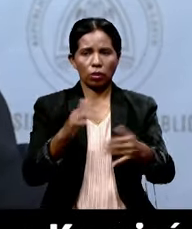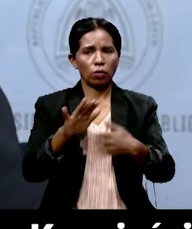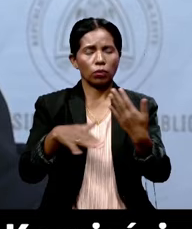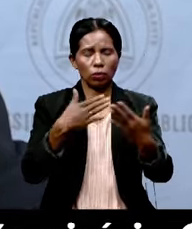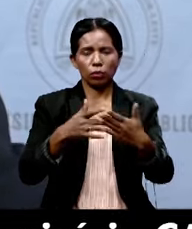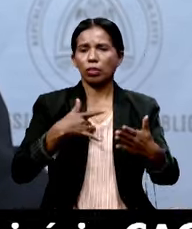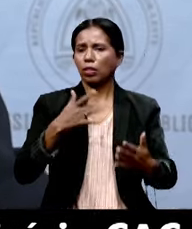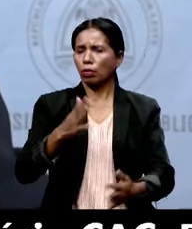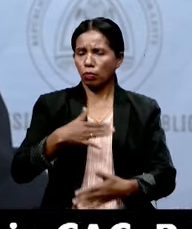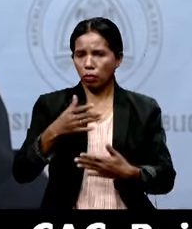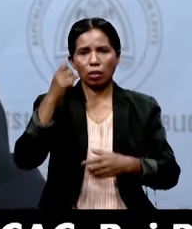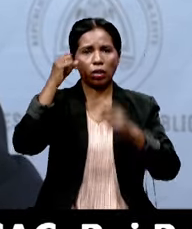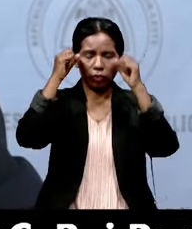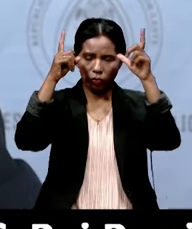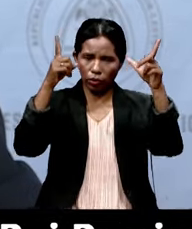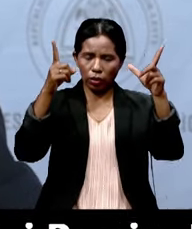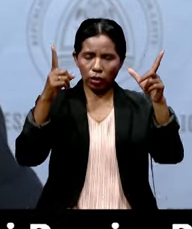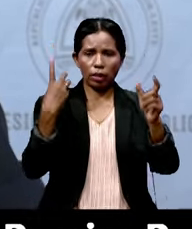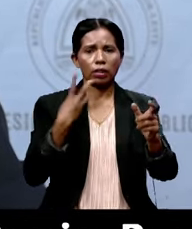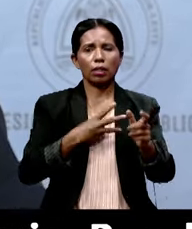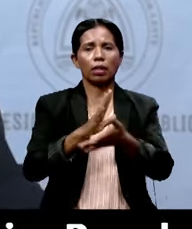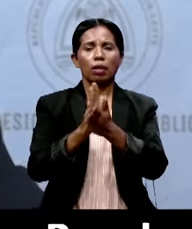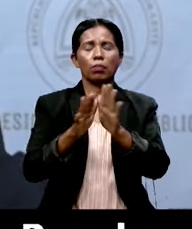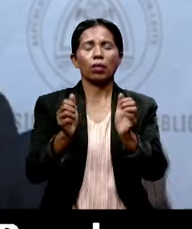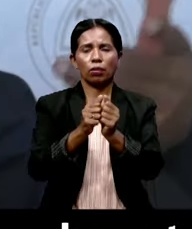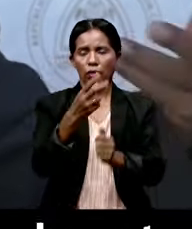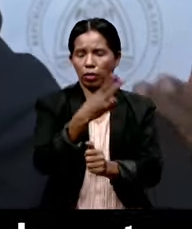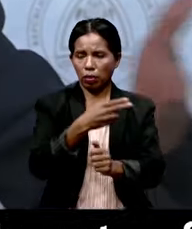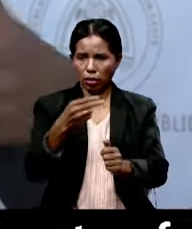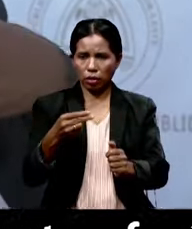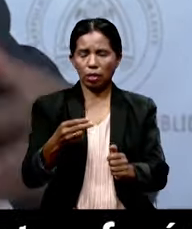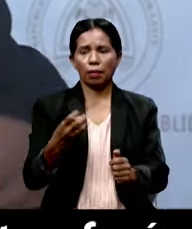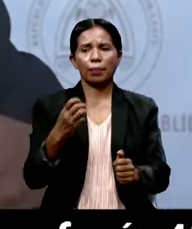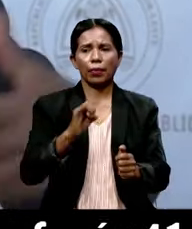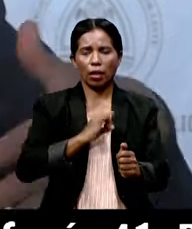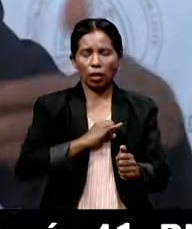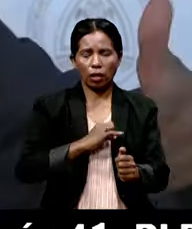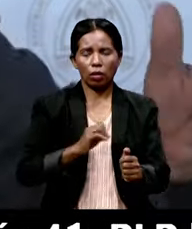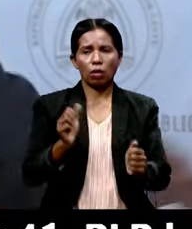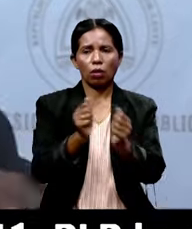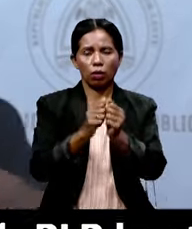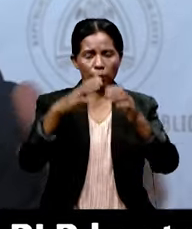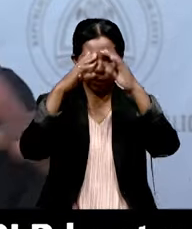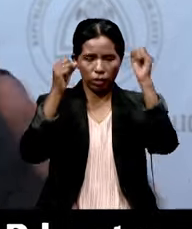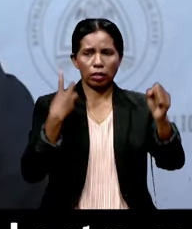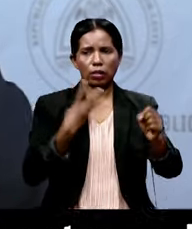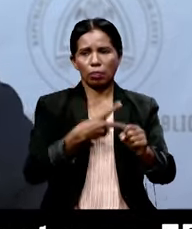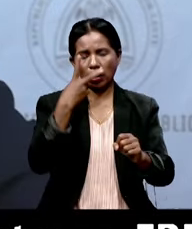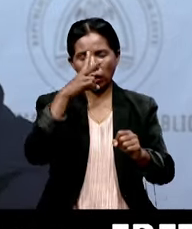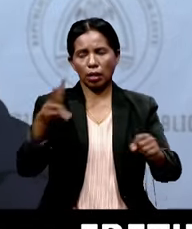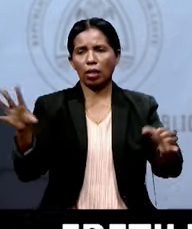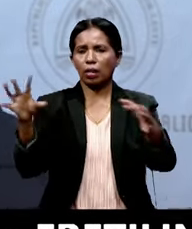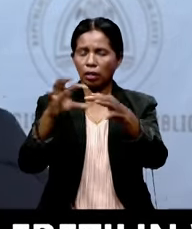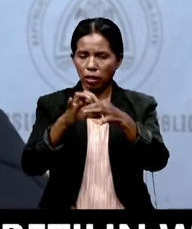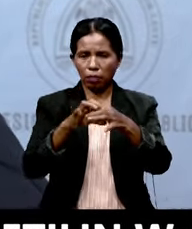admira. Reconciliação à Indonésia. É de um que o presidente Amereva, muito tudo no bem ligado vai de